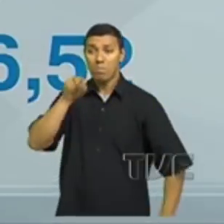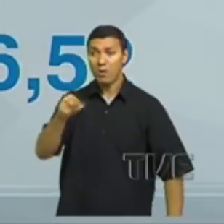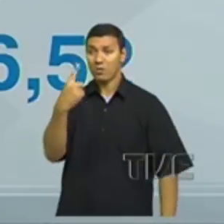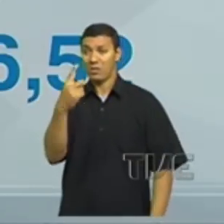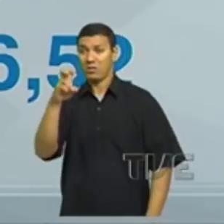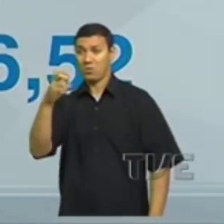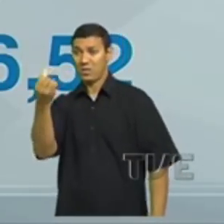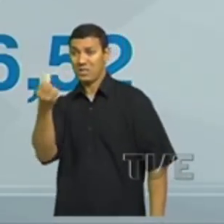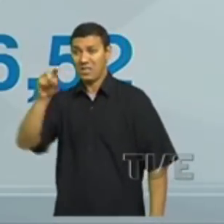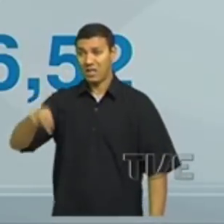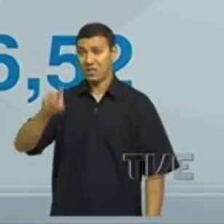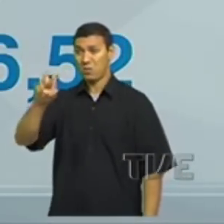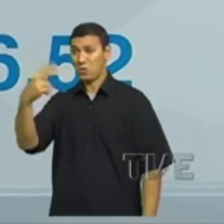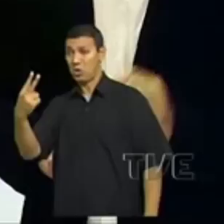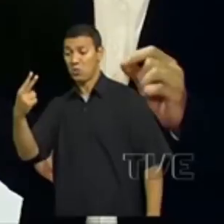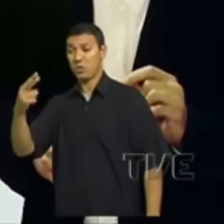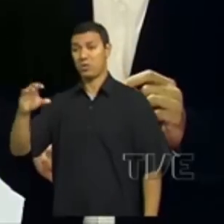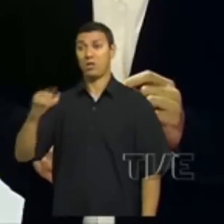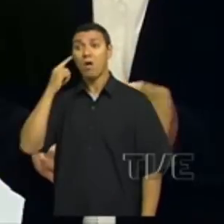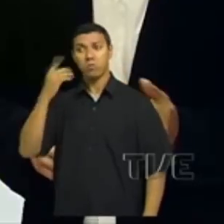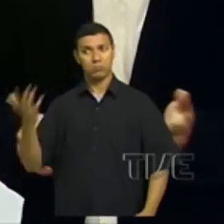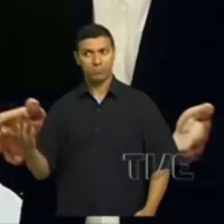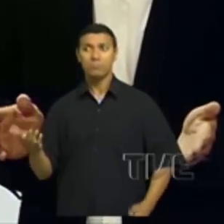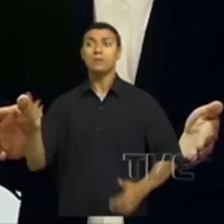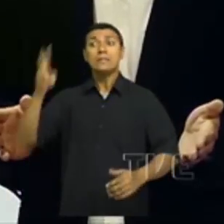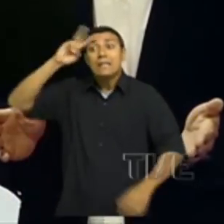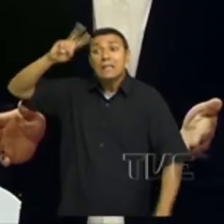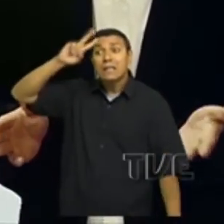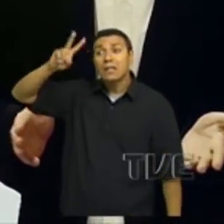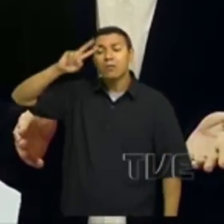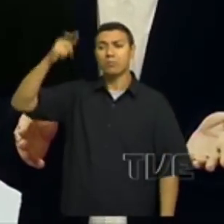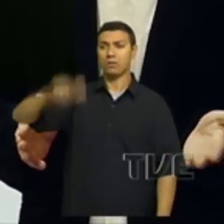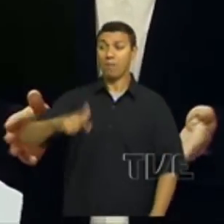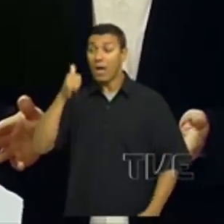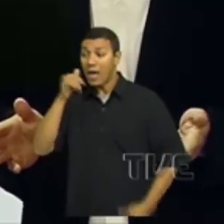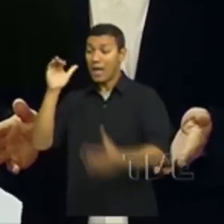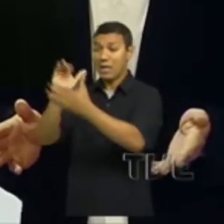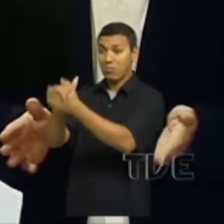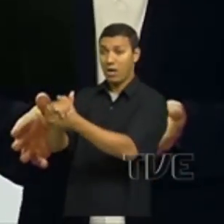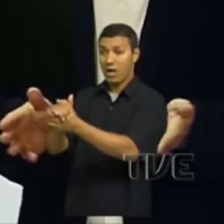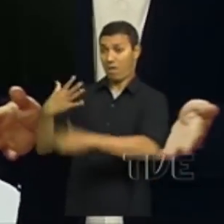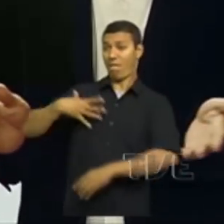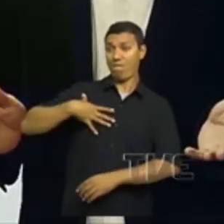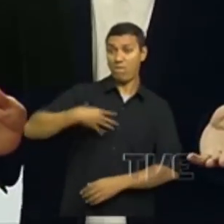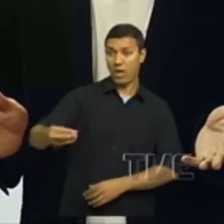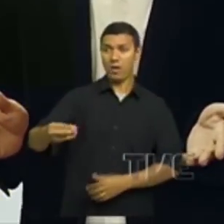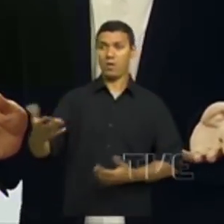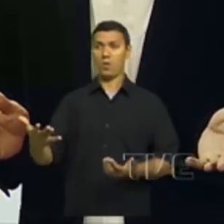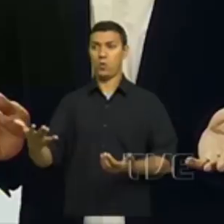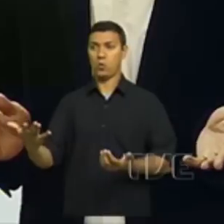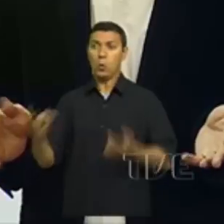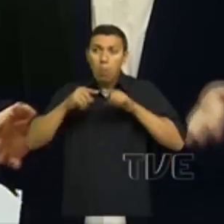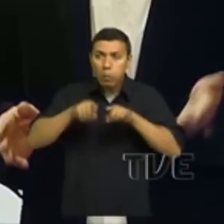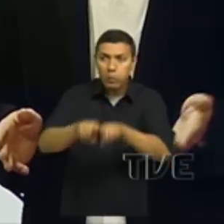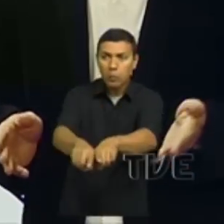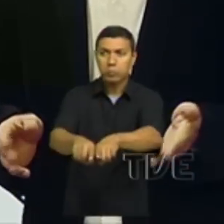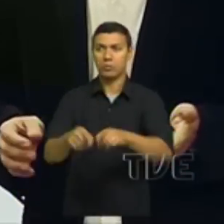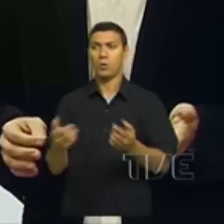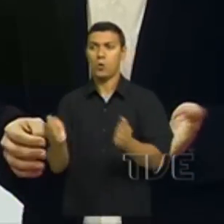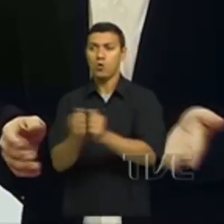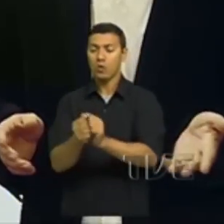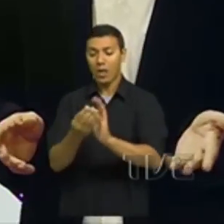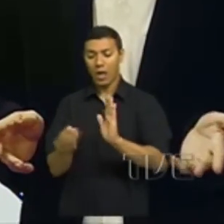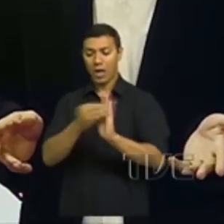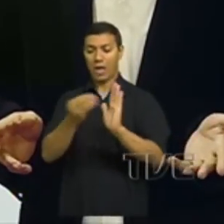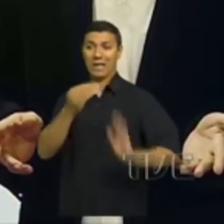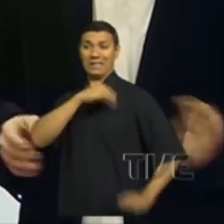R$ 2.156,52. Lembrando que caso o cônjuge, companheiro, filho ou qualquer outro dependente tenham